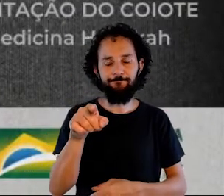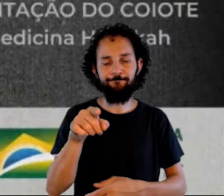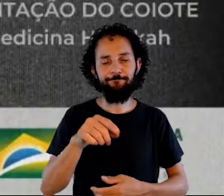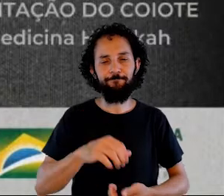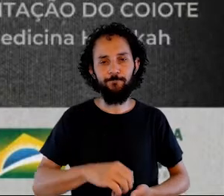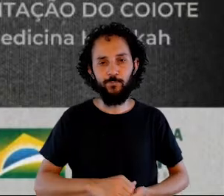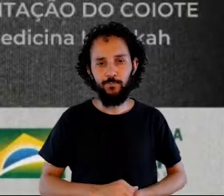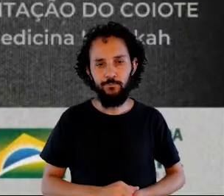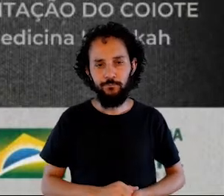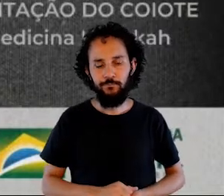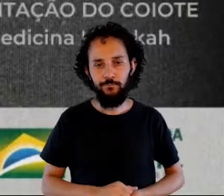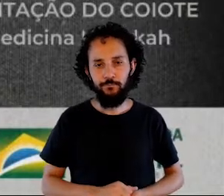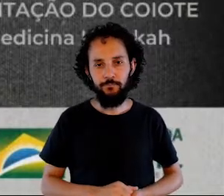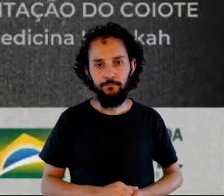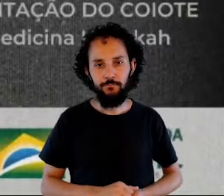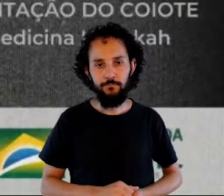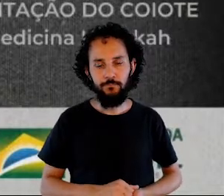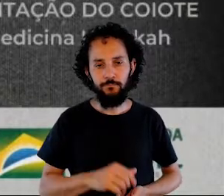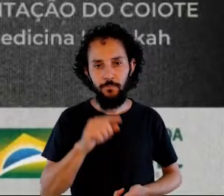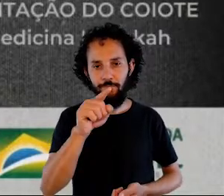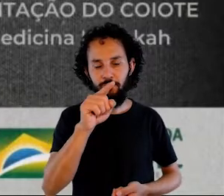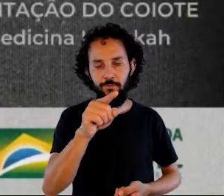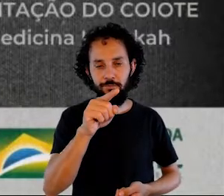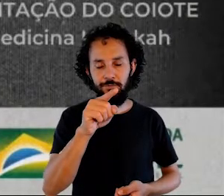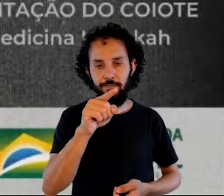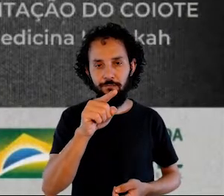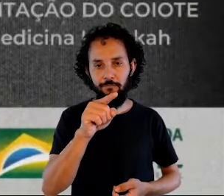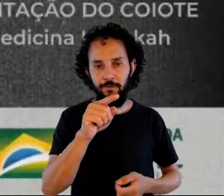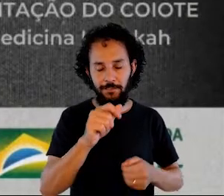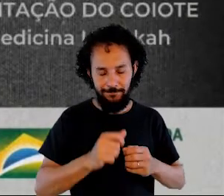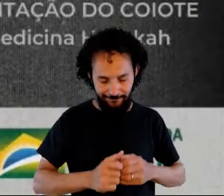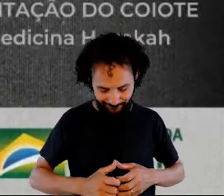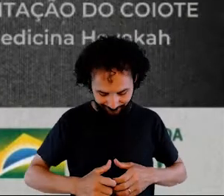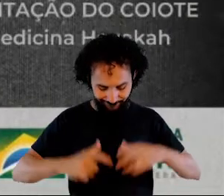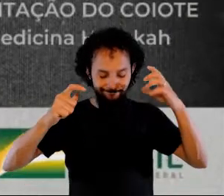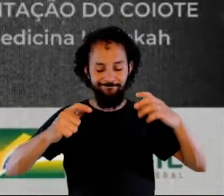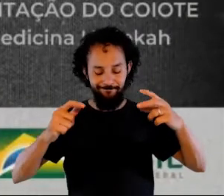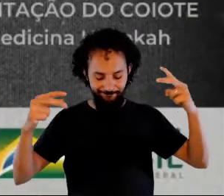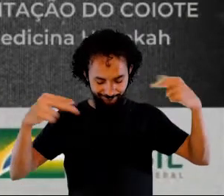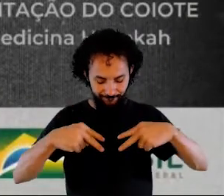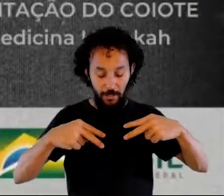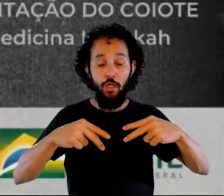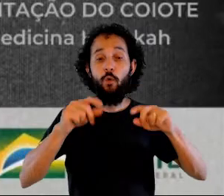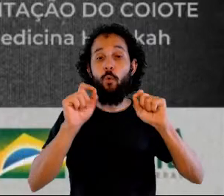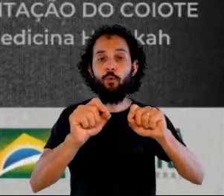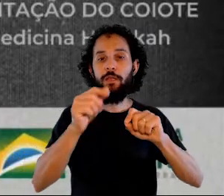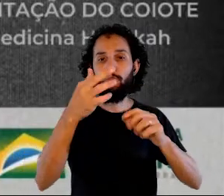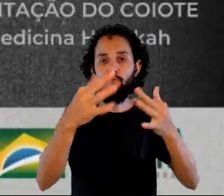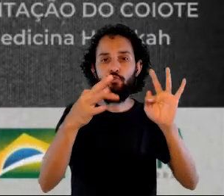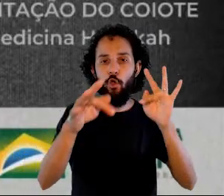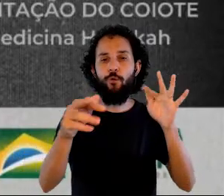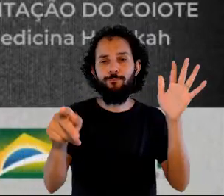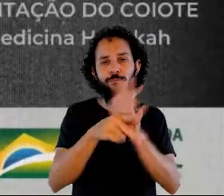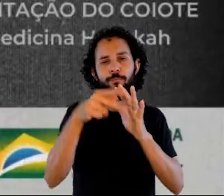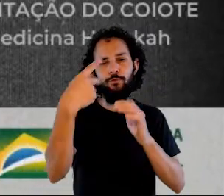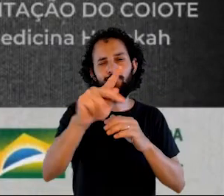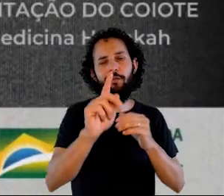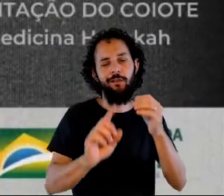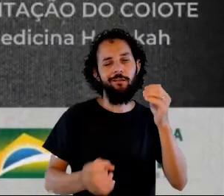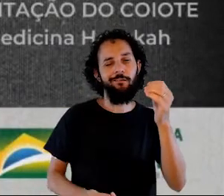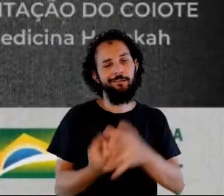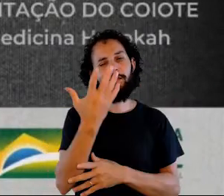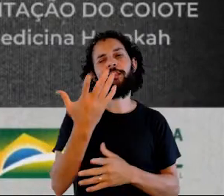levando você para dentro da dor que você mesmo cria para conhecer a